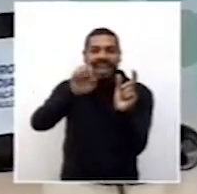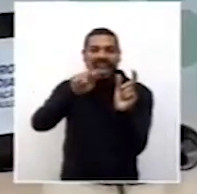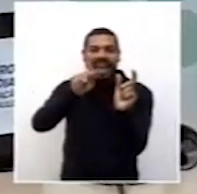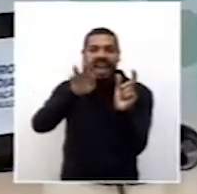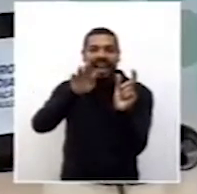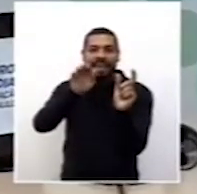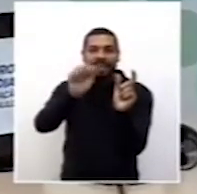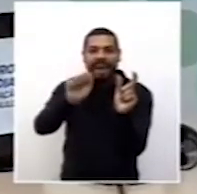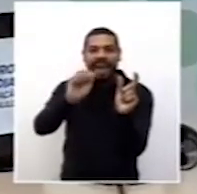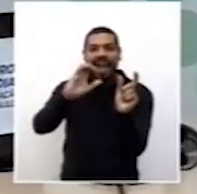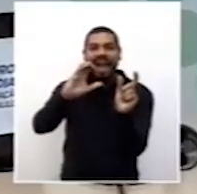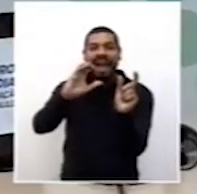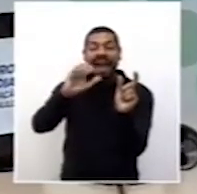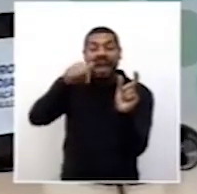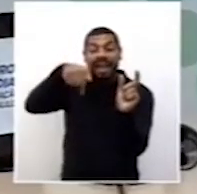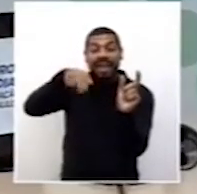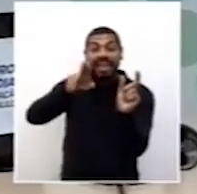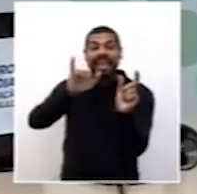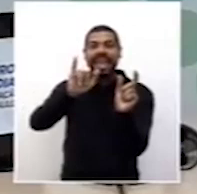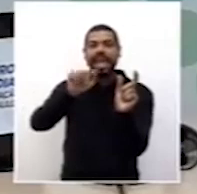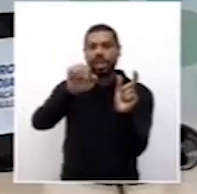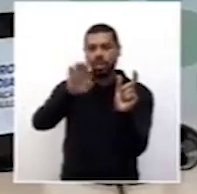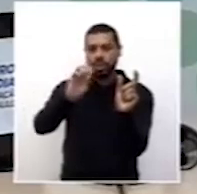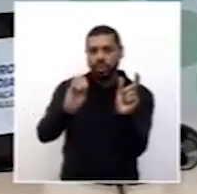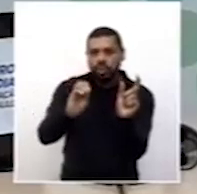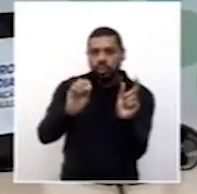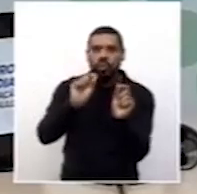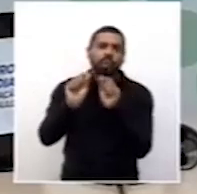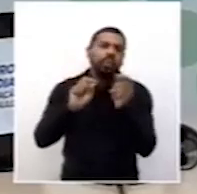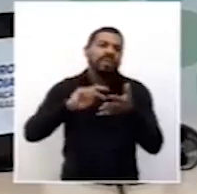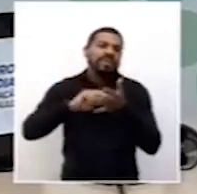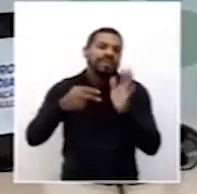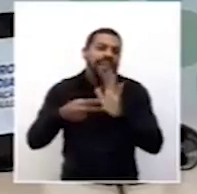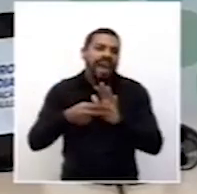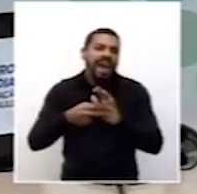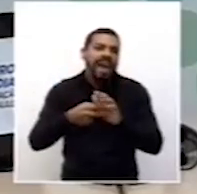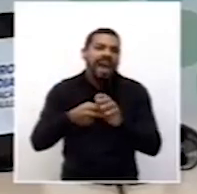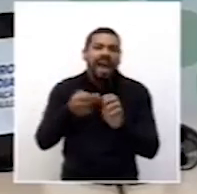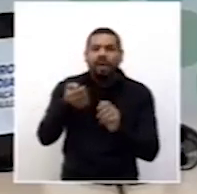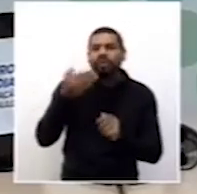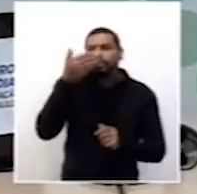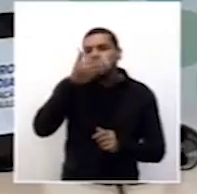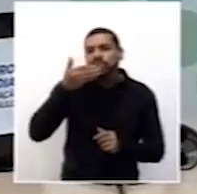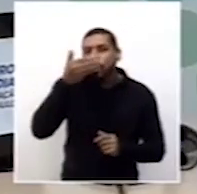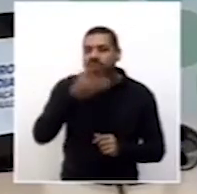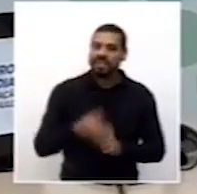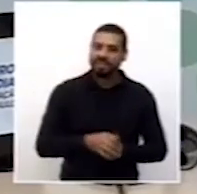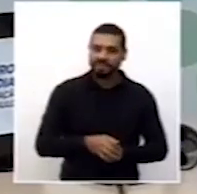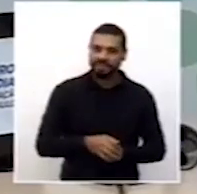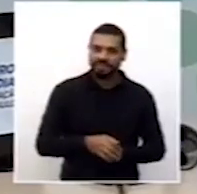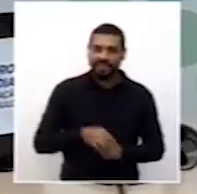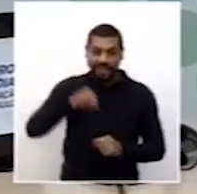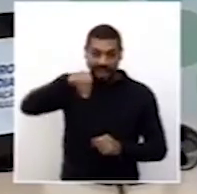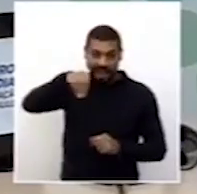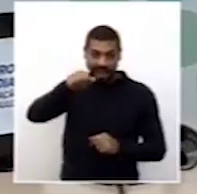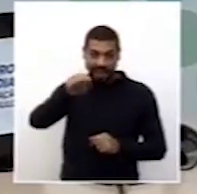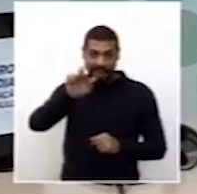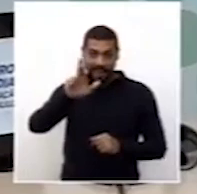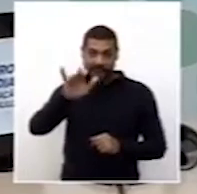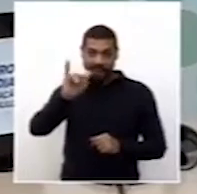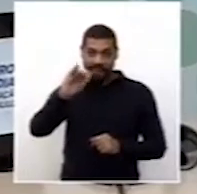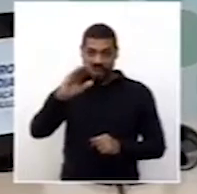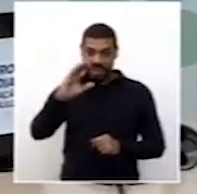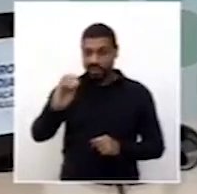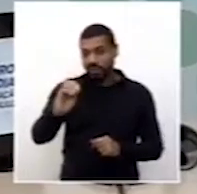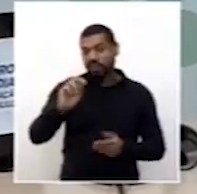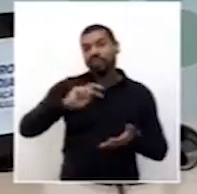A Larissa falou que encatarroado é pessoa com catarro. O Maurício responde, encatarroados